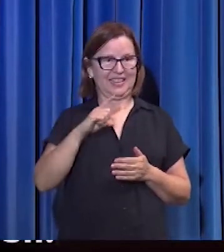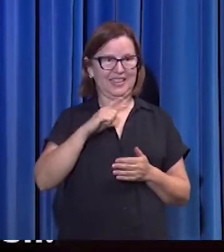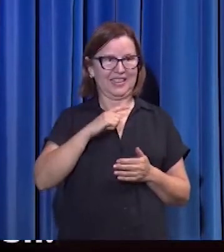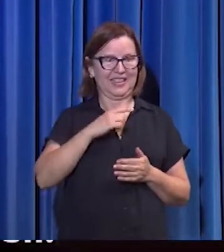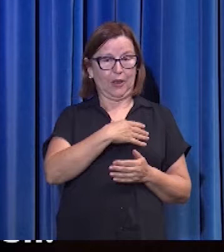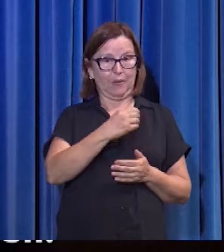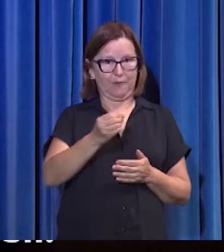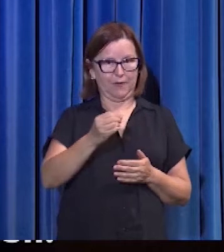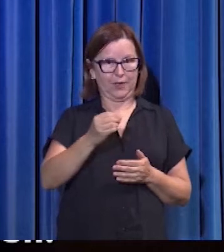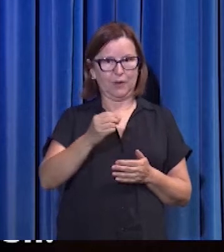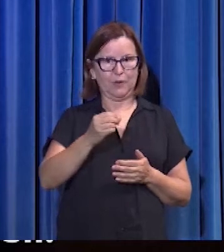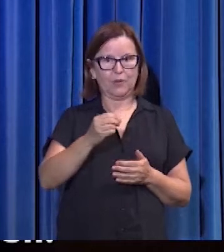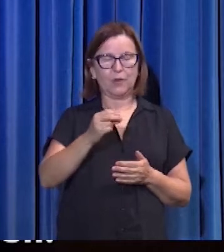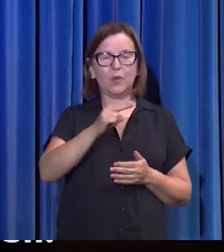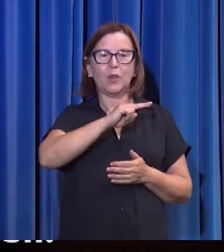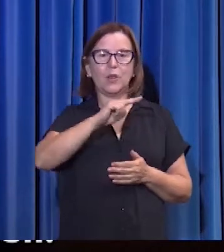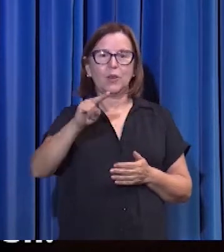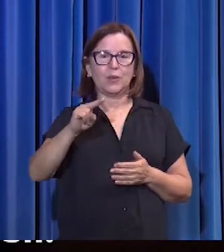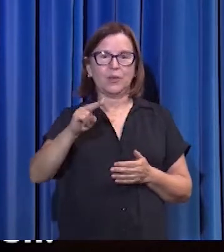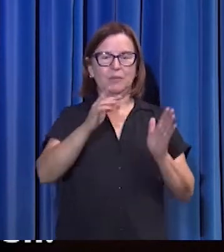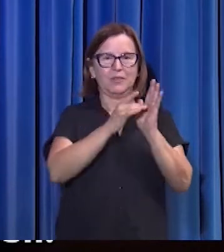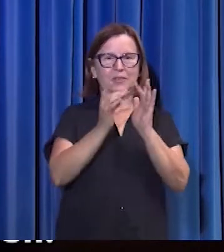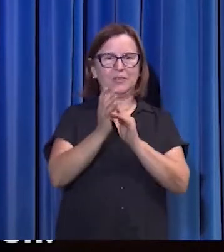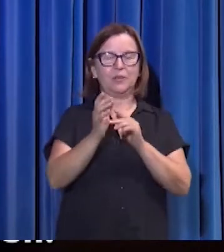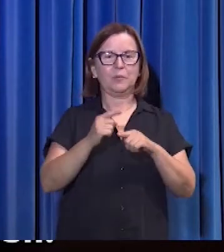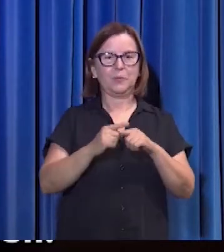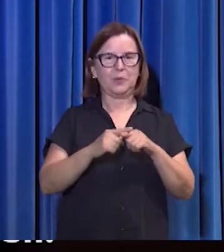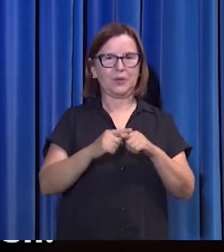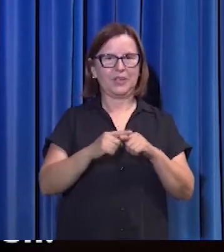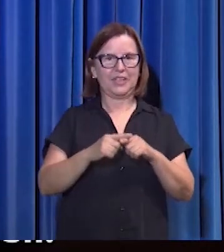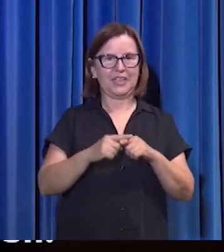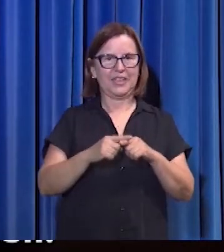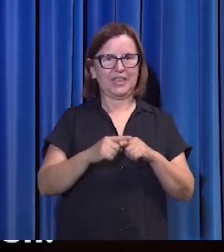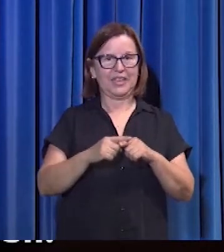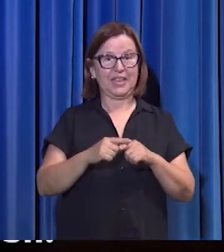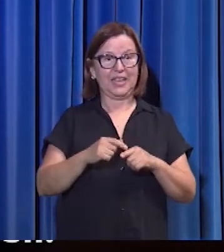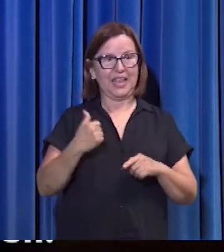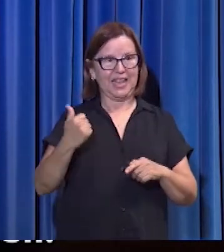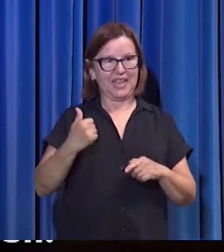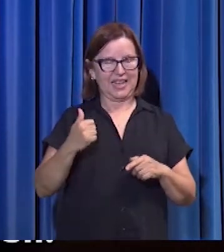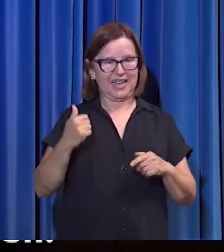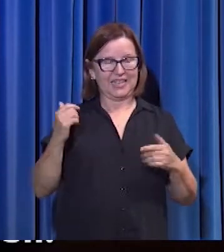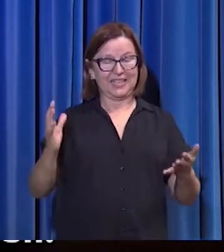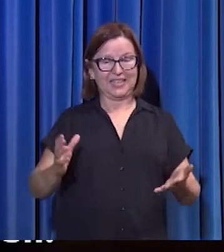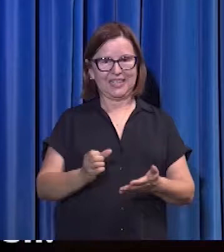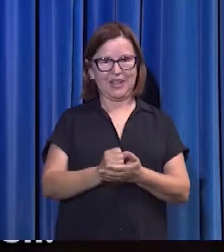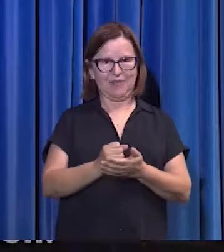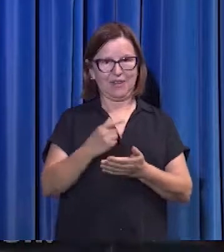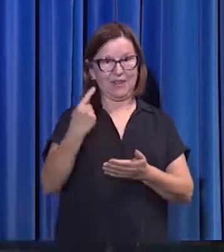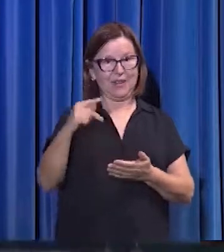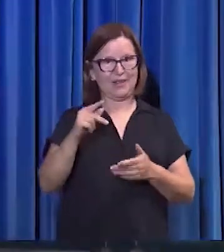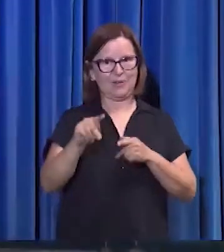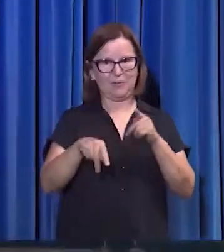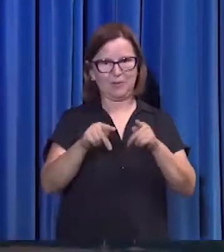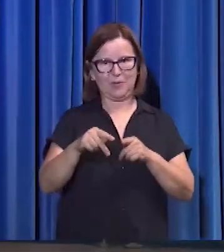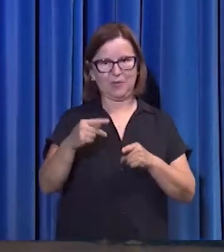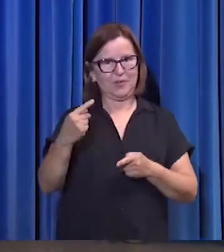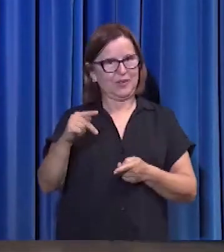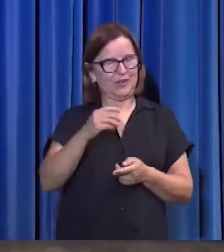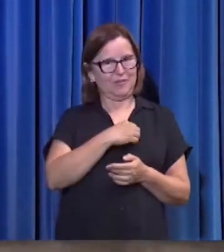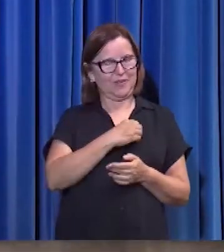nome Jesus, porque ele salvará o seu povo dos seus pecados. Isso foi o anjo que falou para